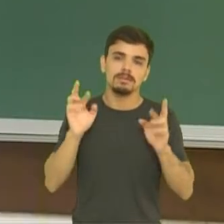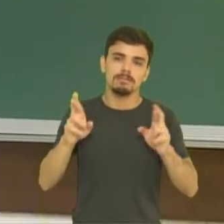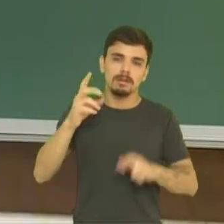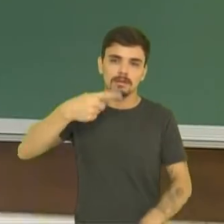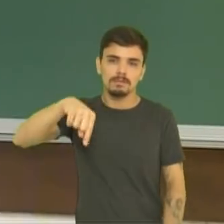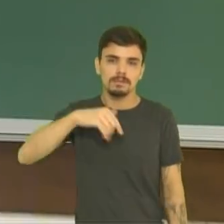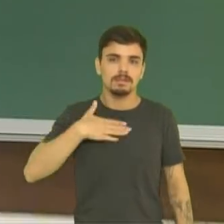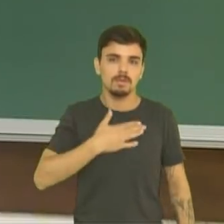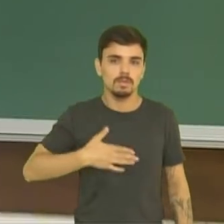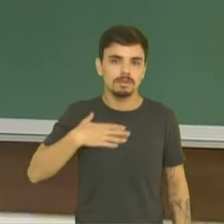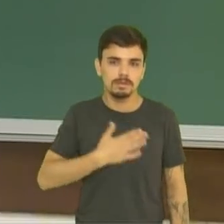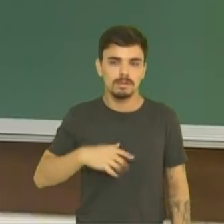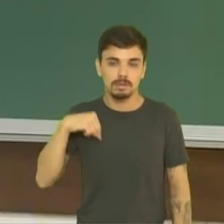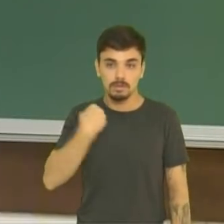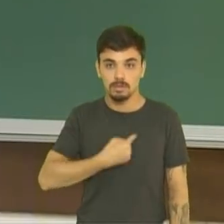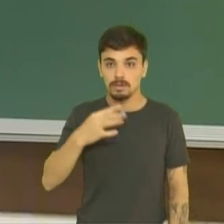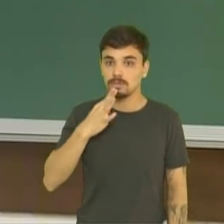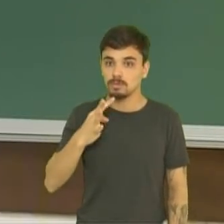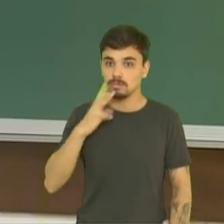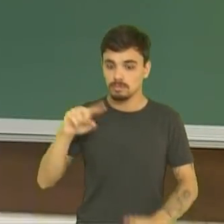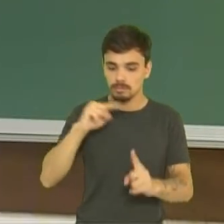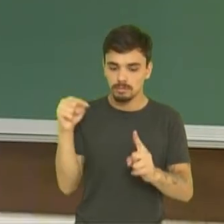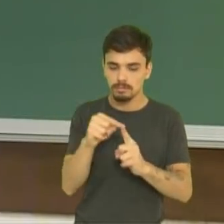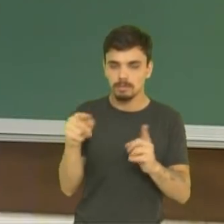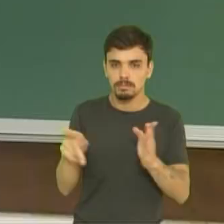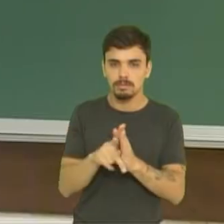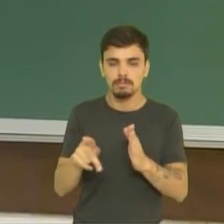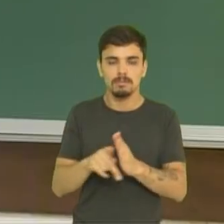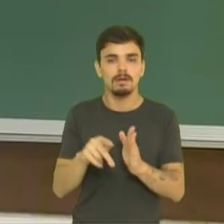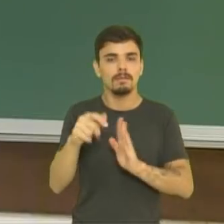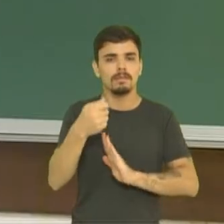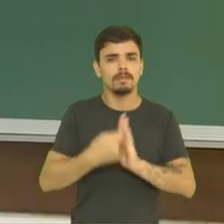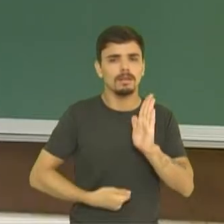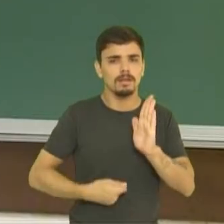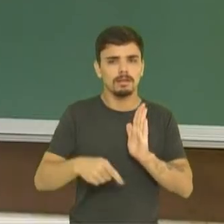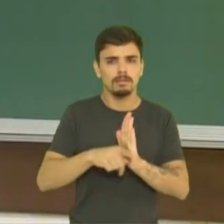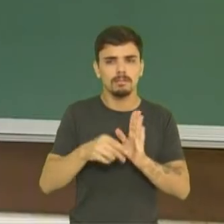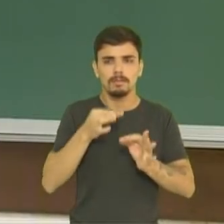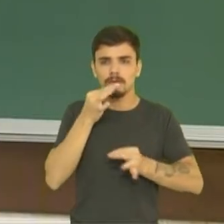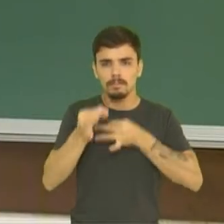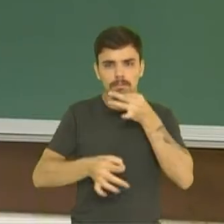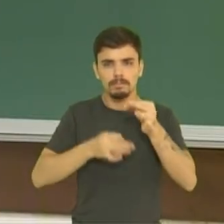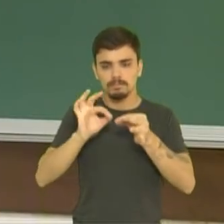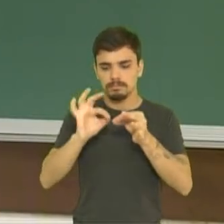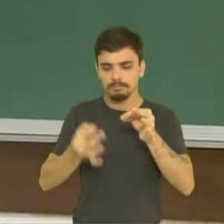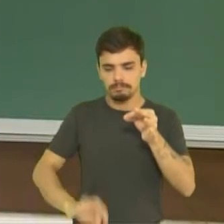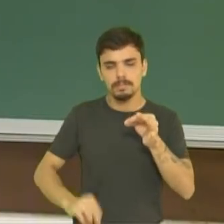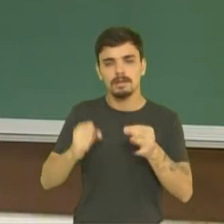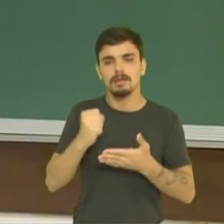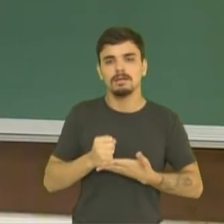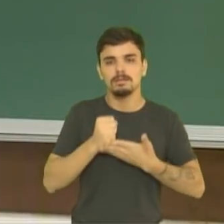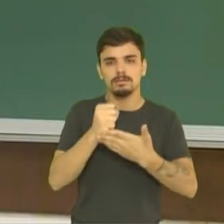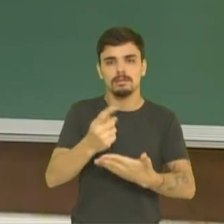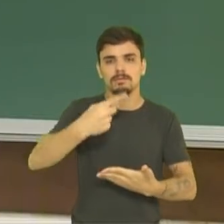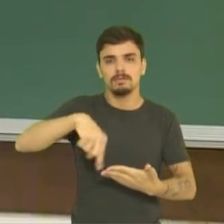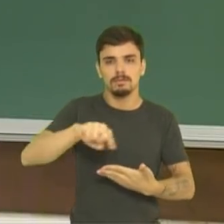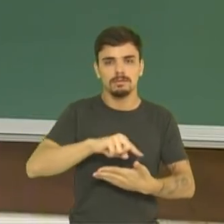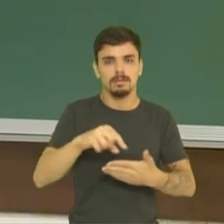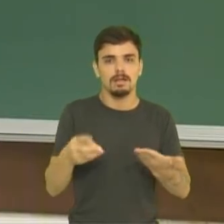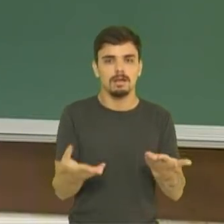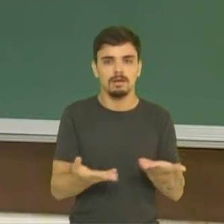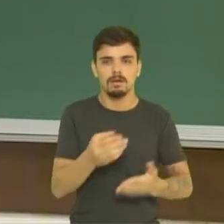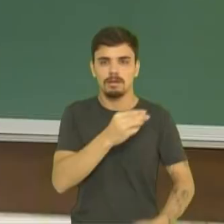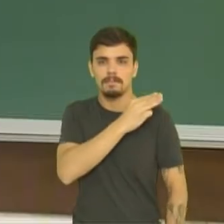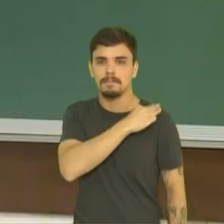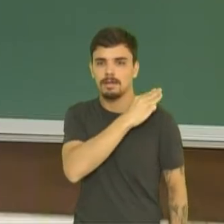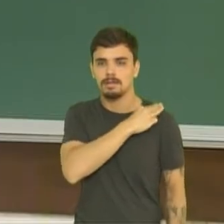tenha gostado. A gente reconheceu o objetivo do texto dissertativo argumentativo. Esse é um texto que vai te acompanhar no ensino médio, que você